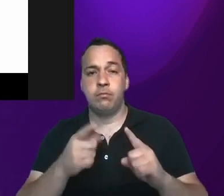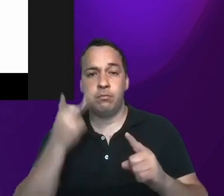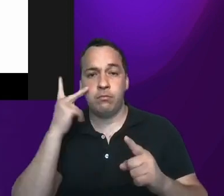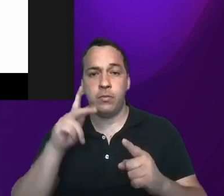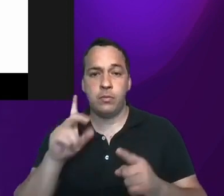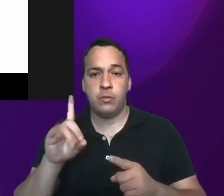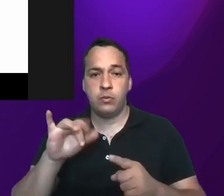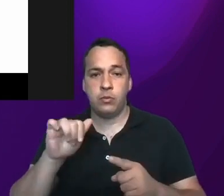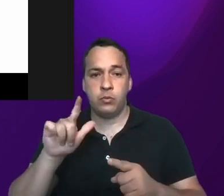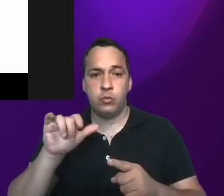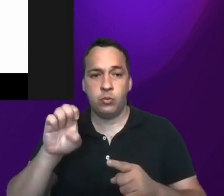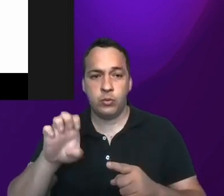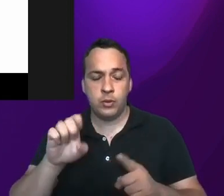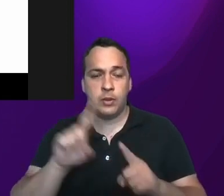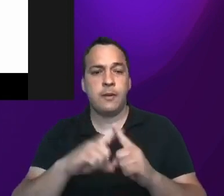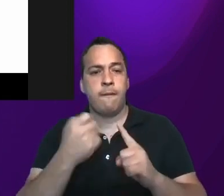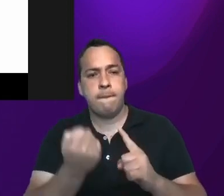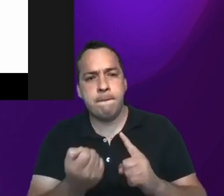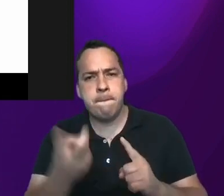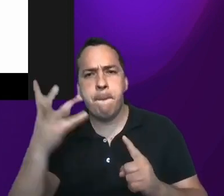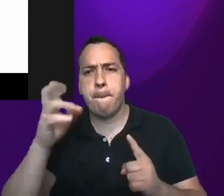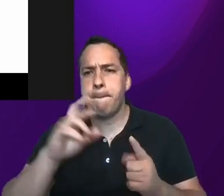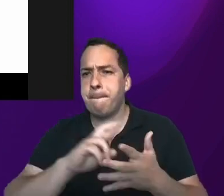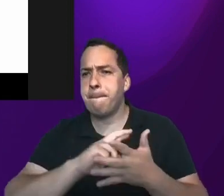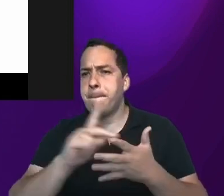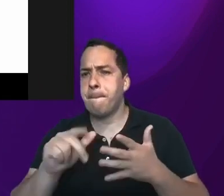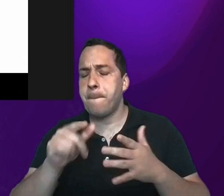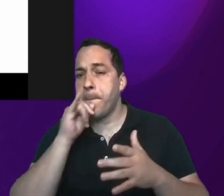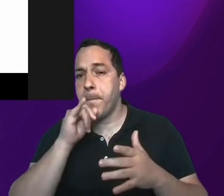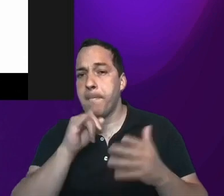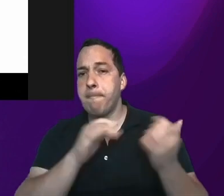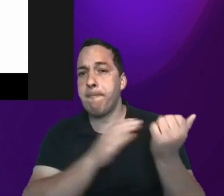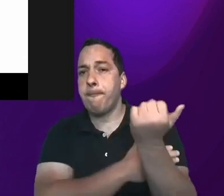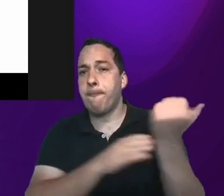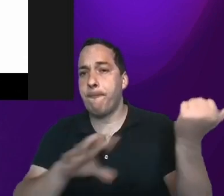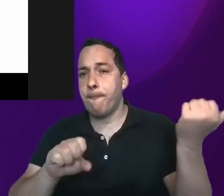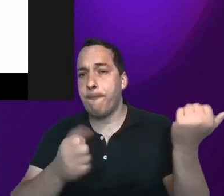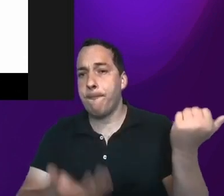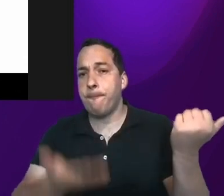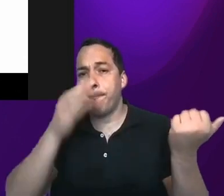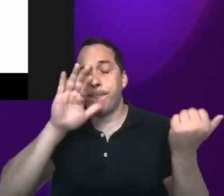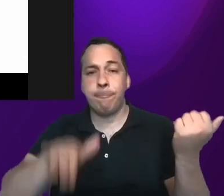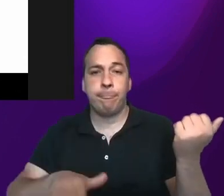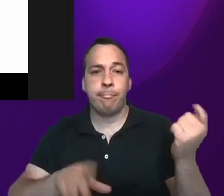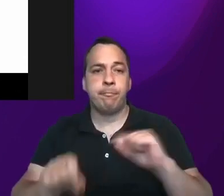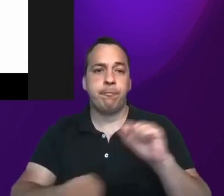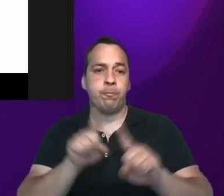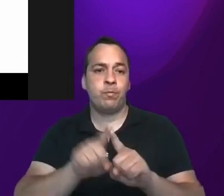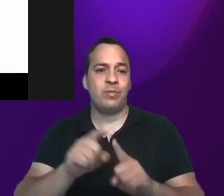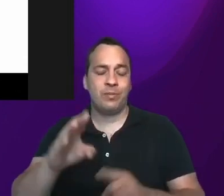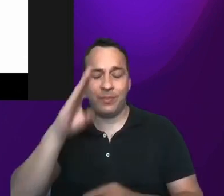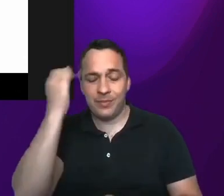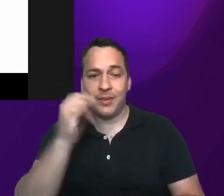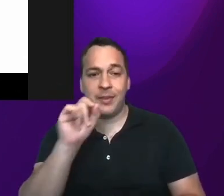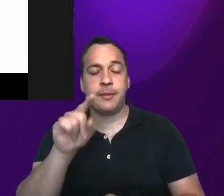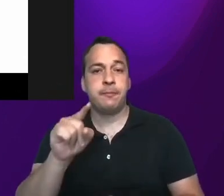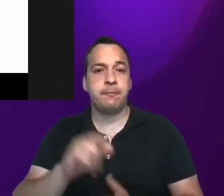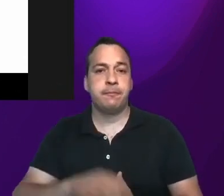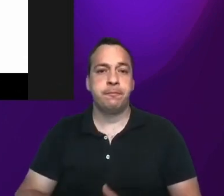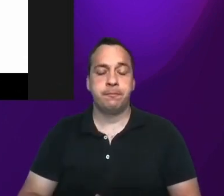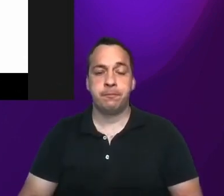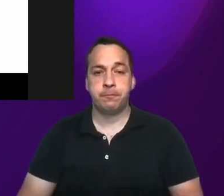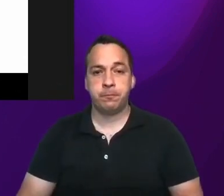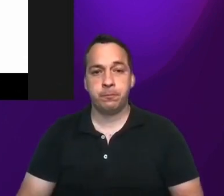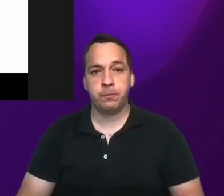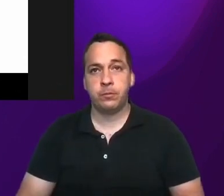qual modalidade de diálise, temperatura do dialisato, concentração de sódio. E o mais importante que eu vou mais